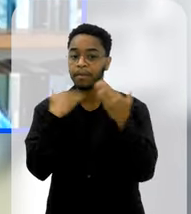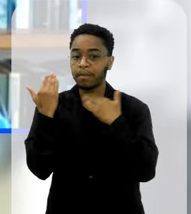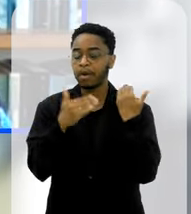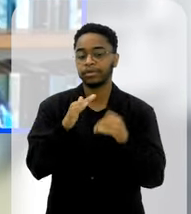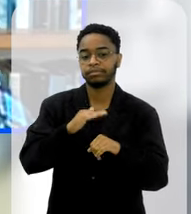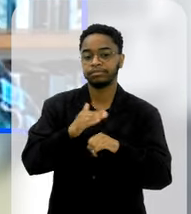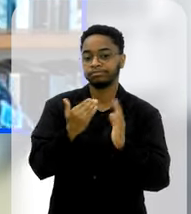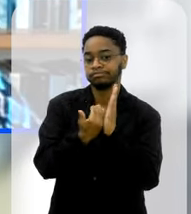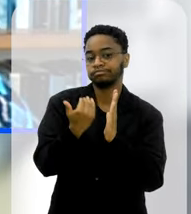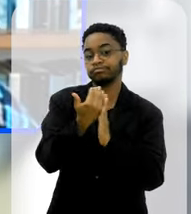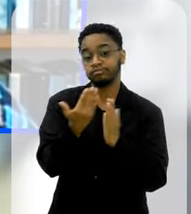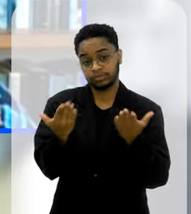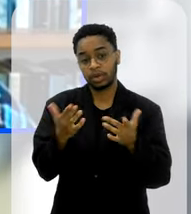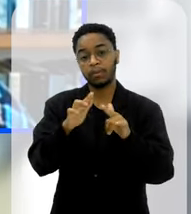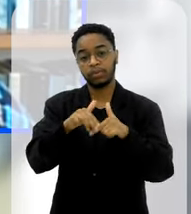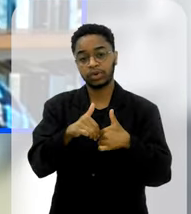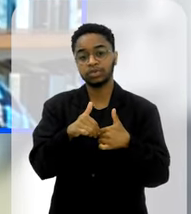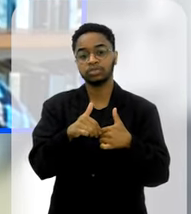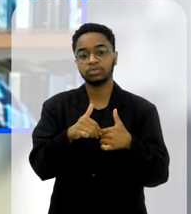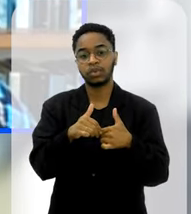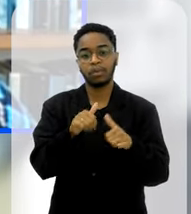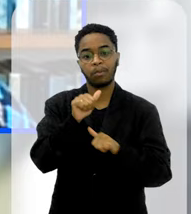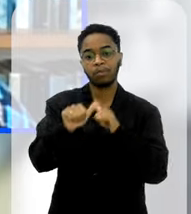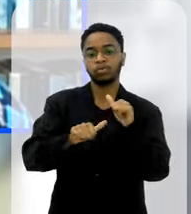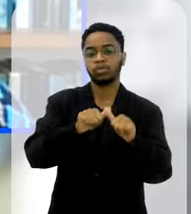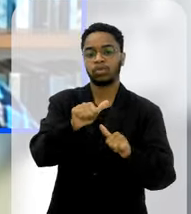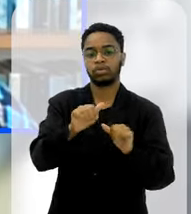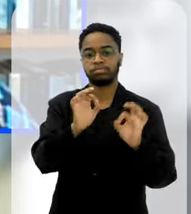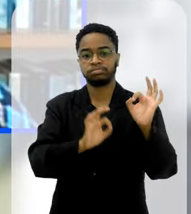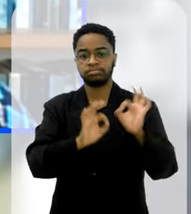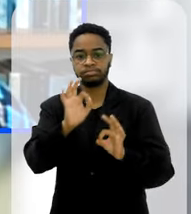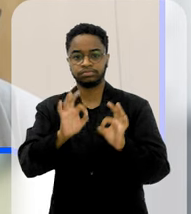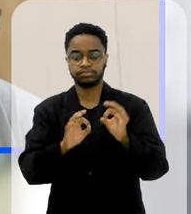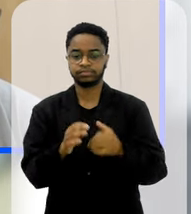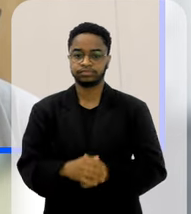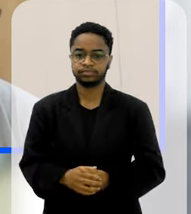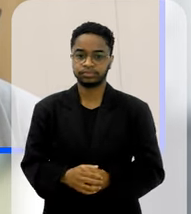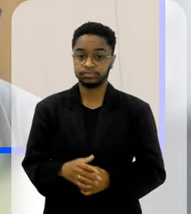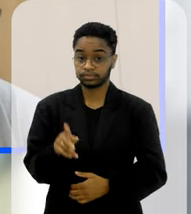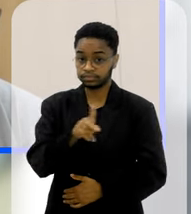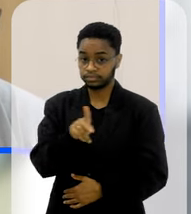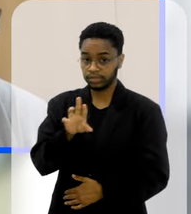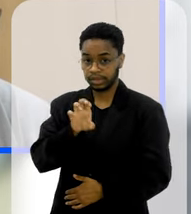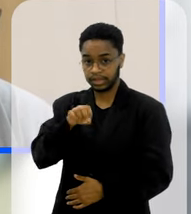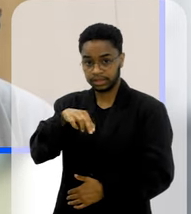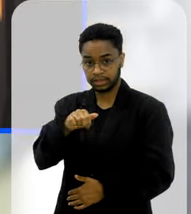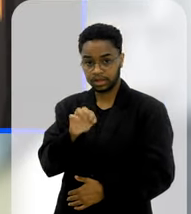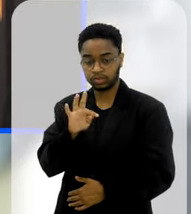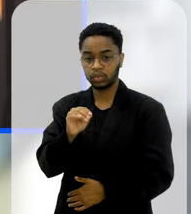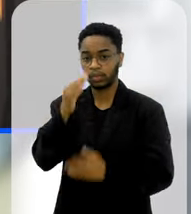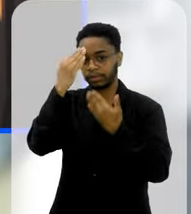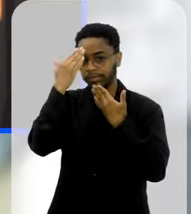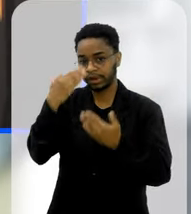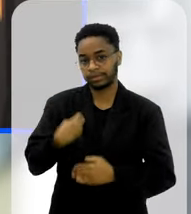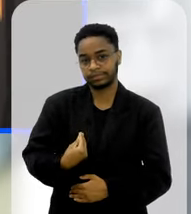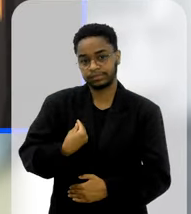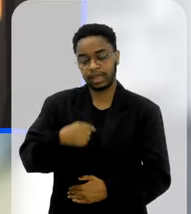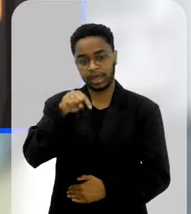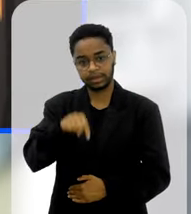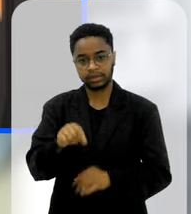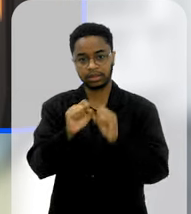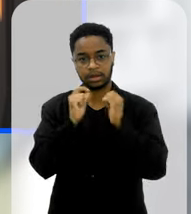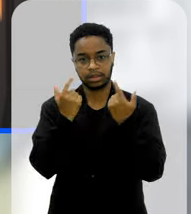São fatores determinantes para esse cenário que se anuncia. Professor Renato Veras, muito obrigado pela